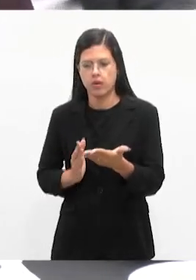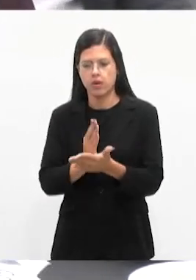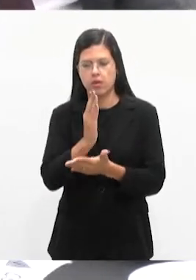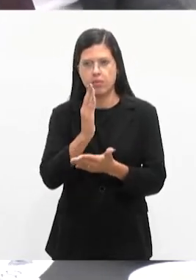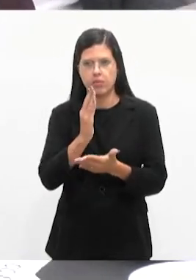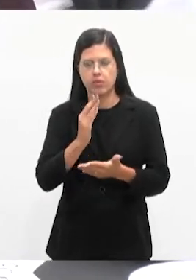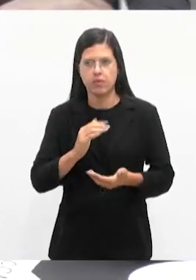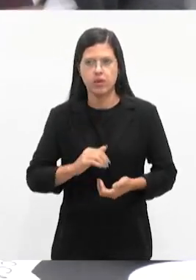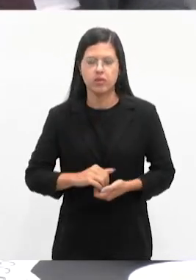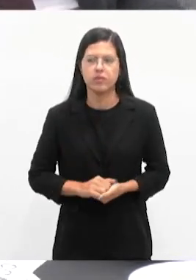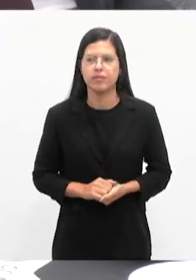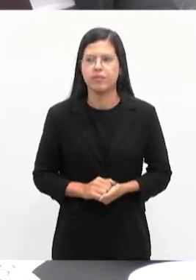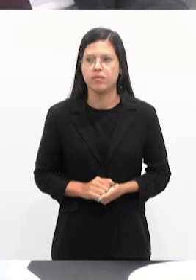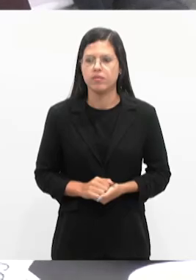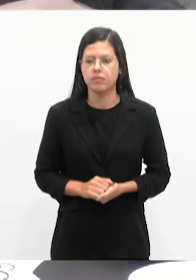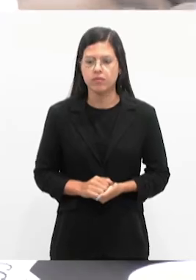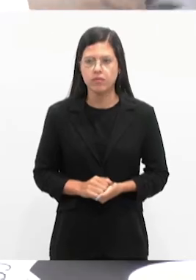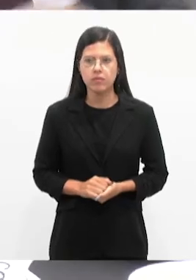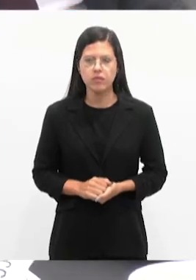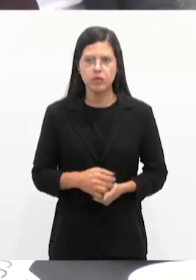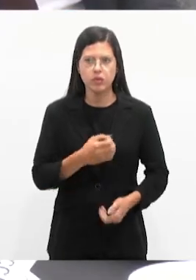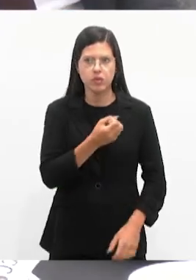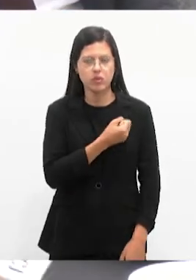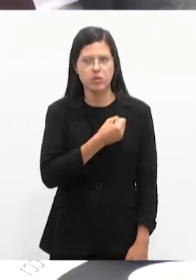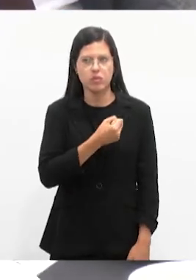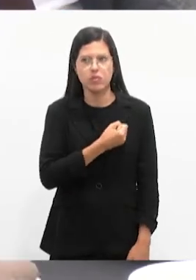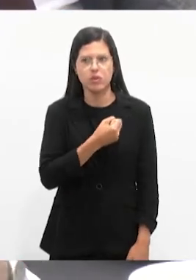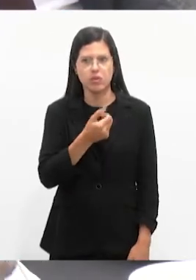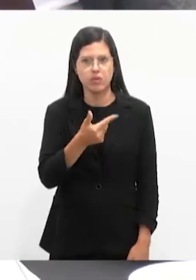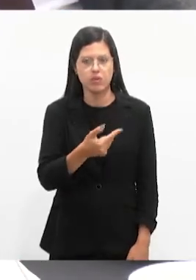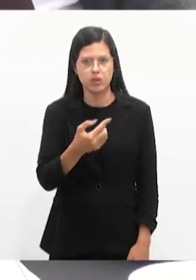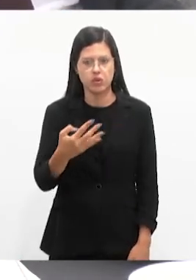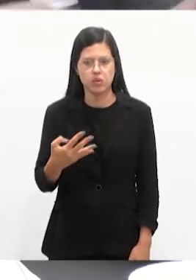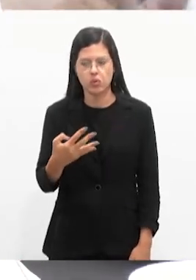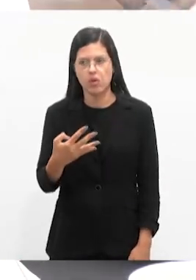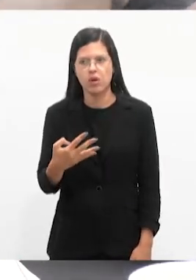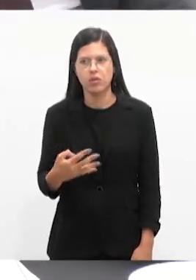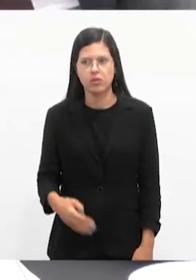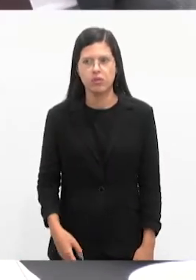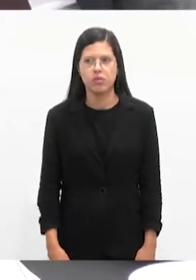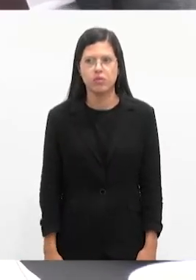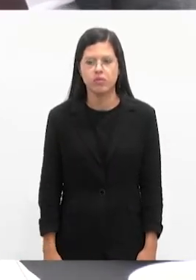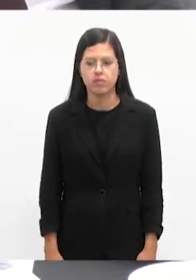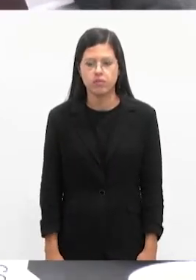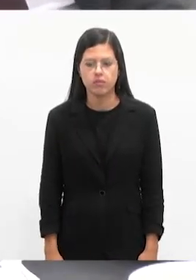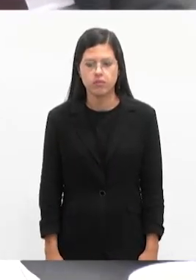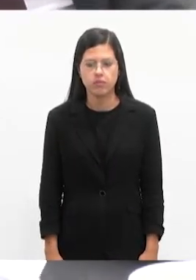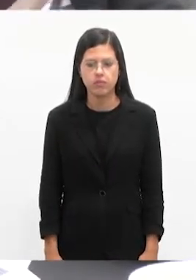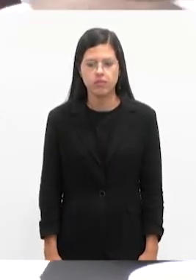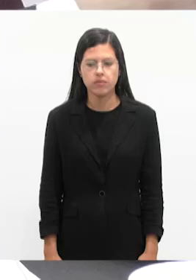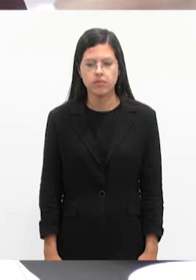estão. Aprovado. Item 24 da pauta,